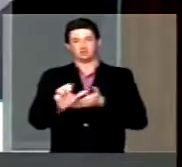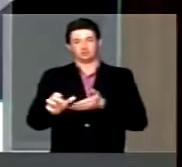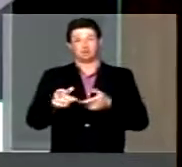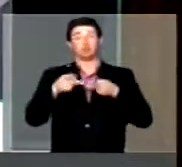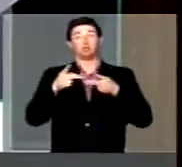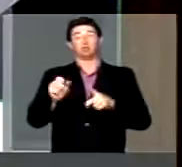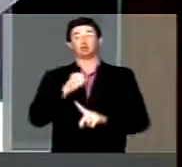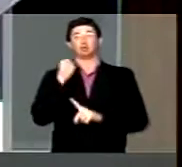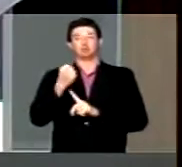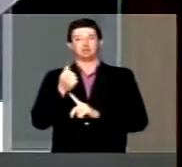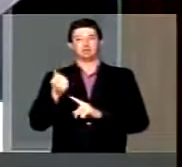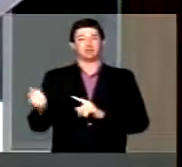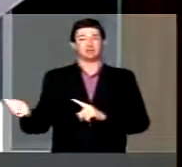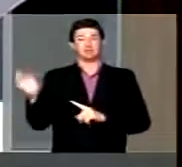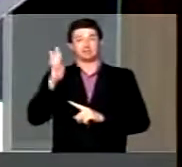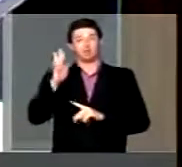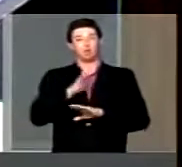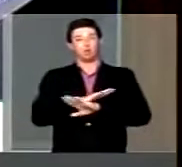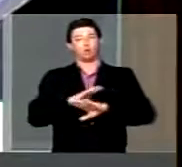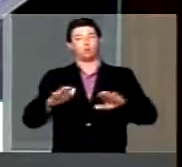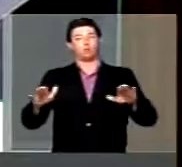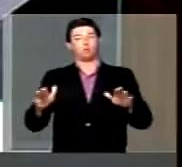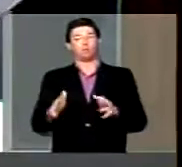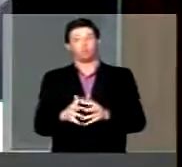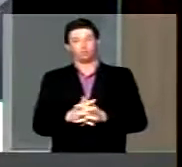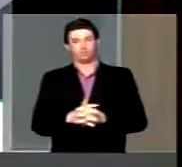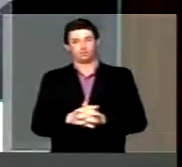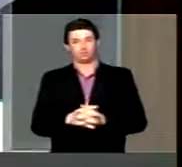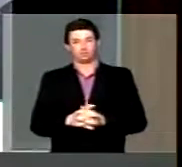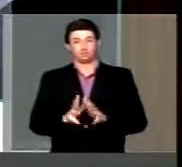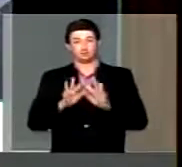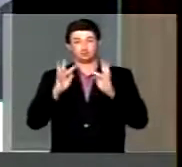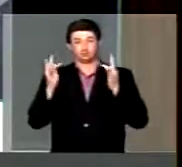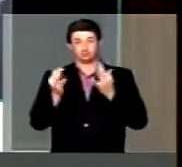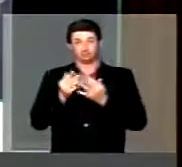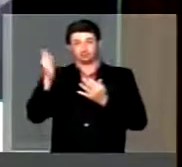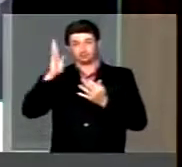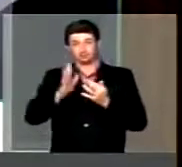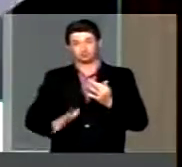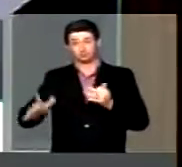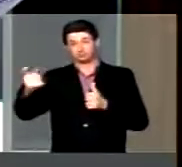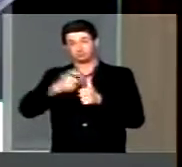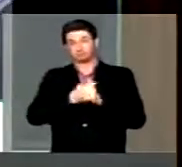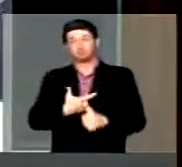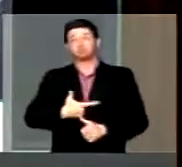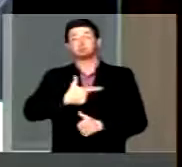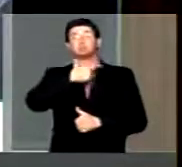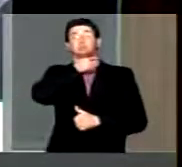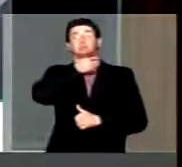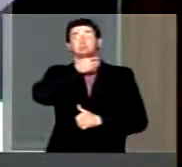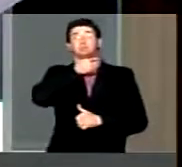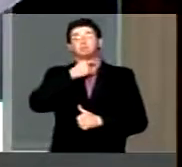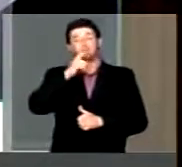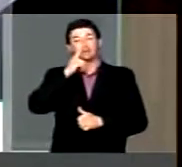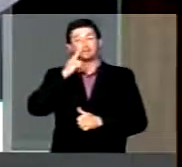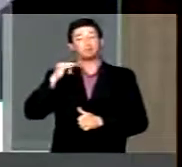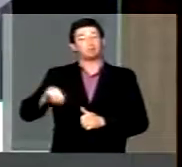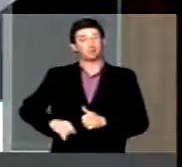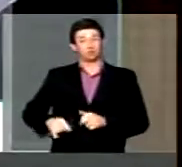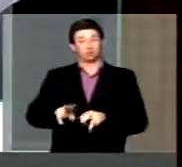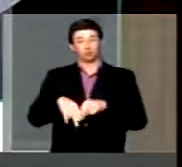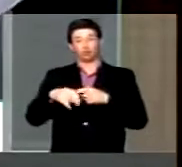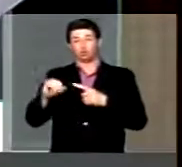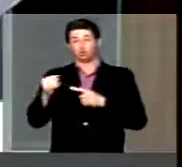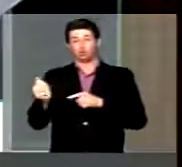generosos programas sociais, acabou. As famílias brasileiras endividadas e enfrentando juros